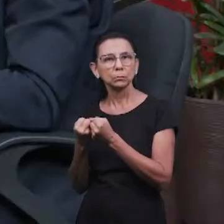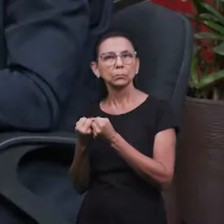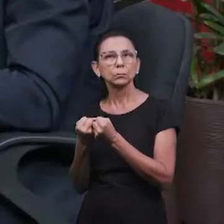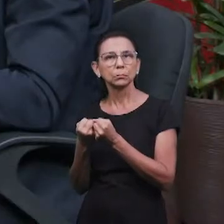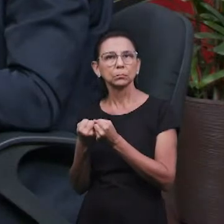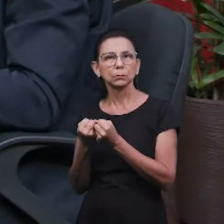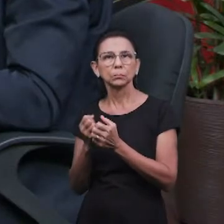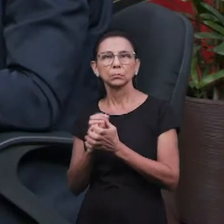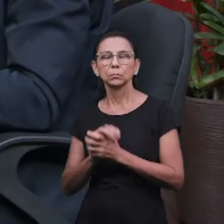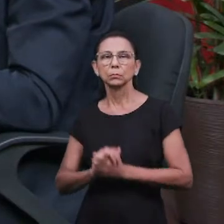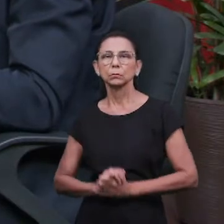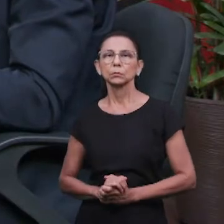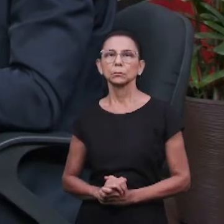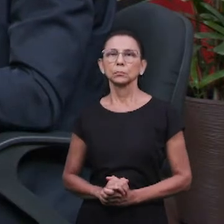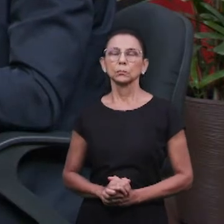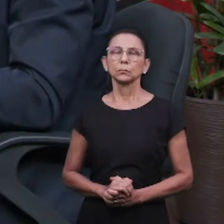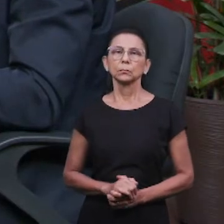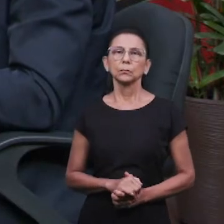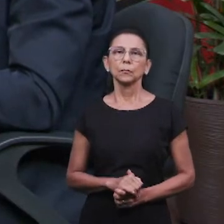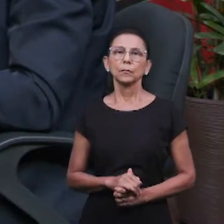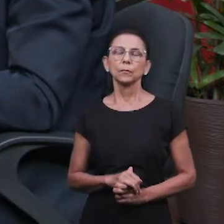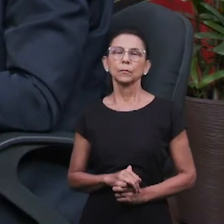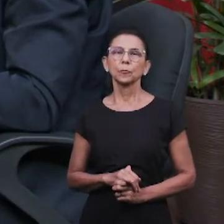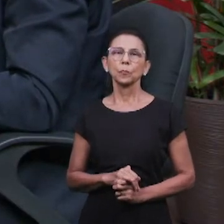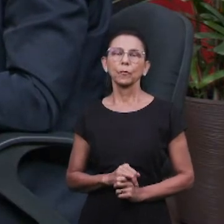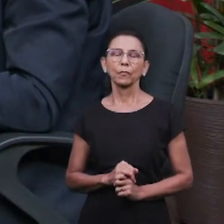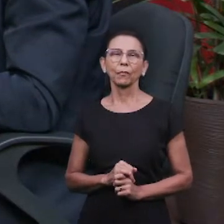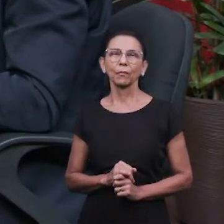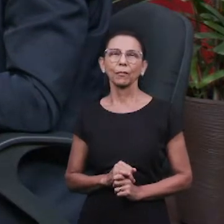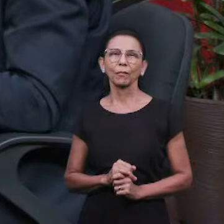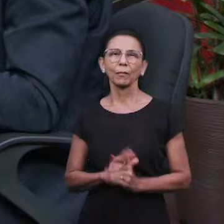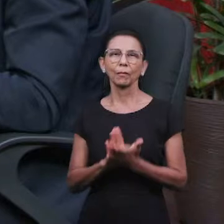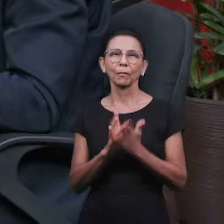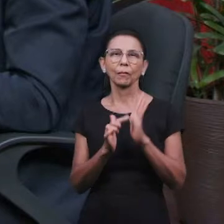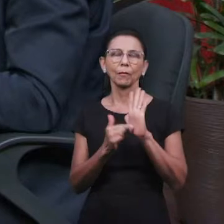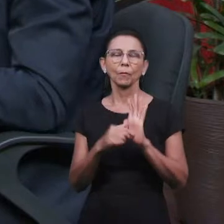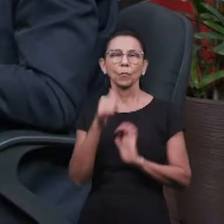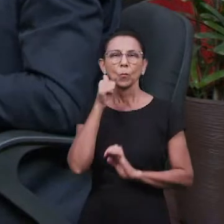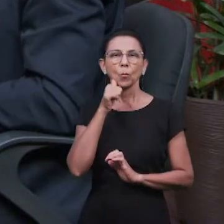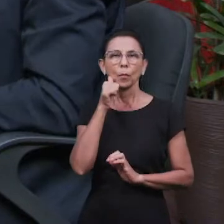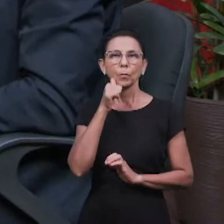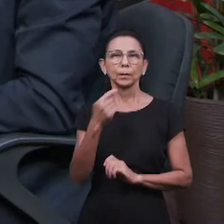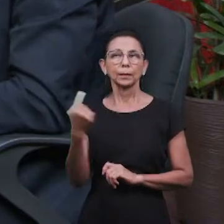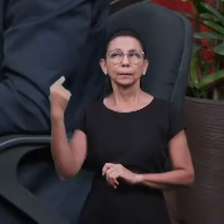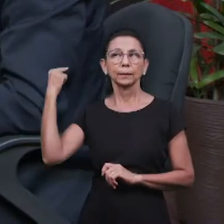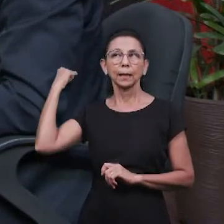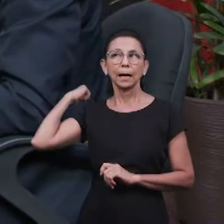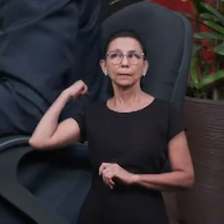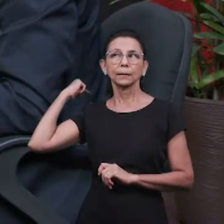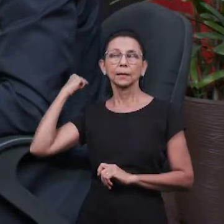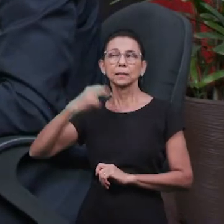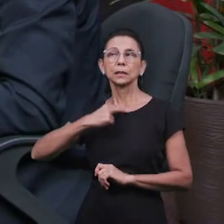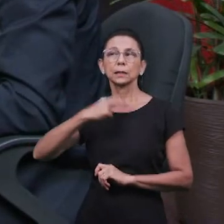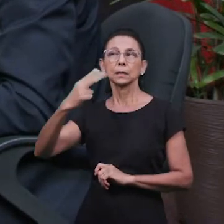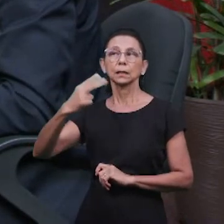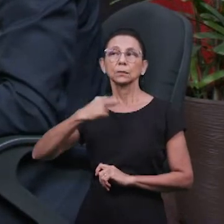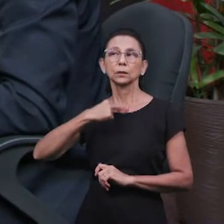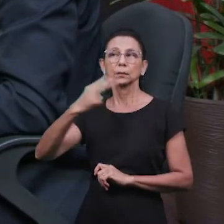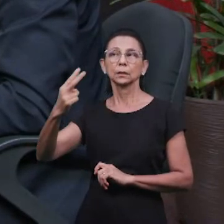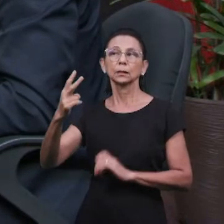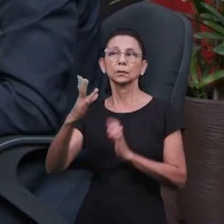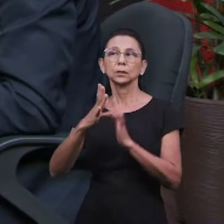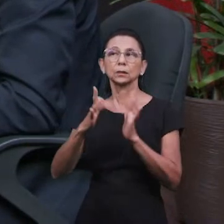cananeia, ela veio gritando atrás de Jesus, os discípulos falaram assim, Senhor, manda embora. Exatamente. Não, de jeito